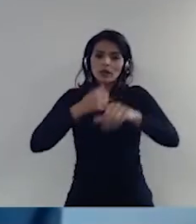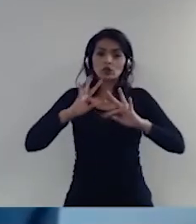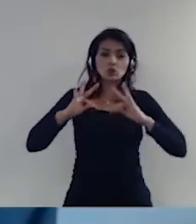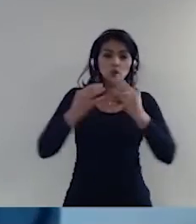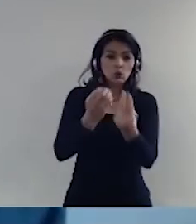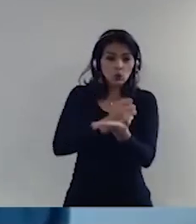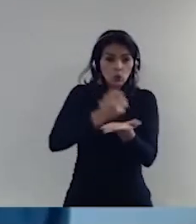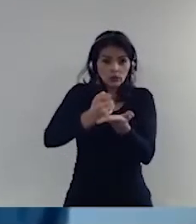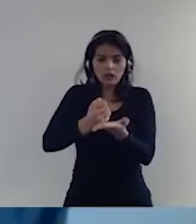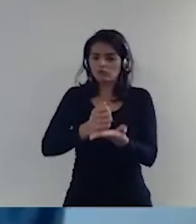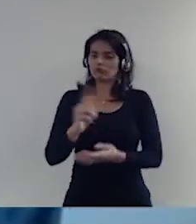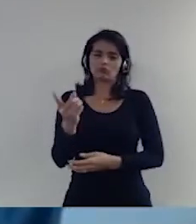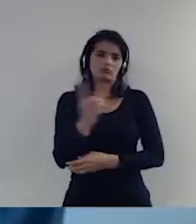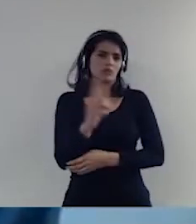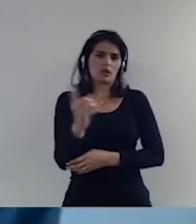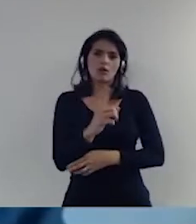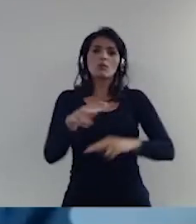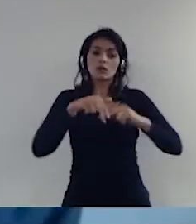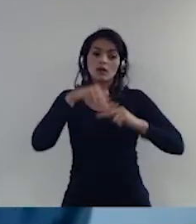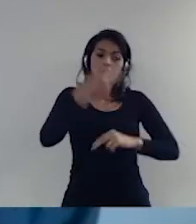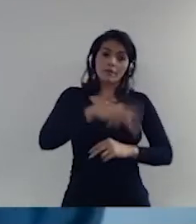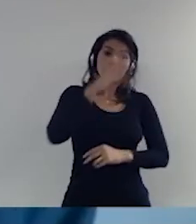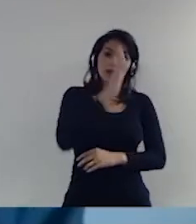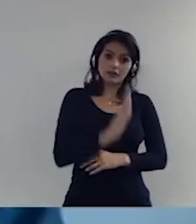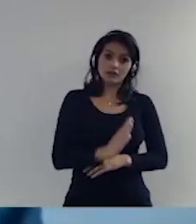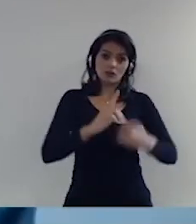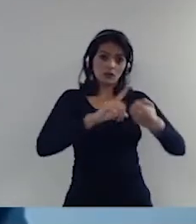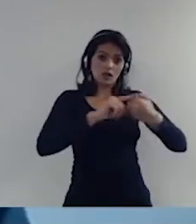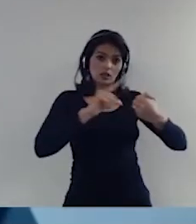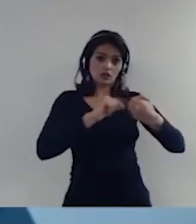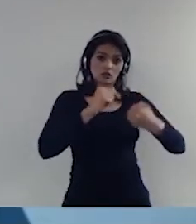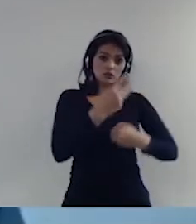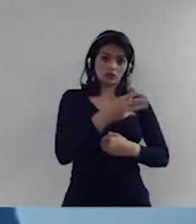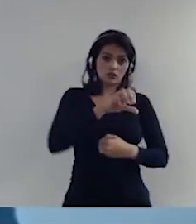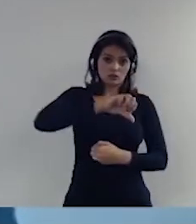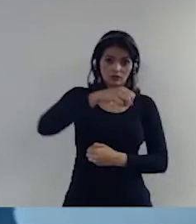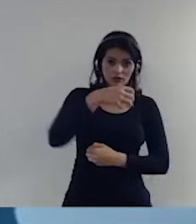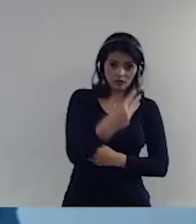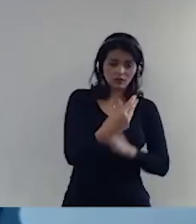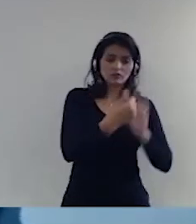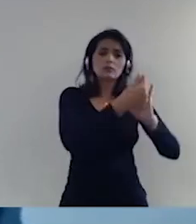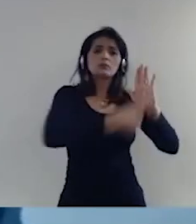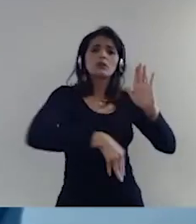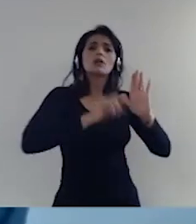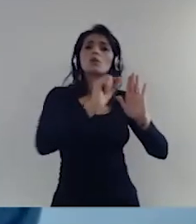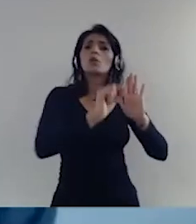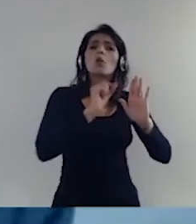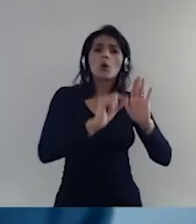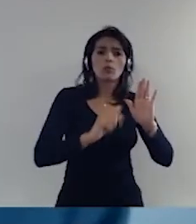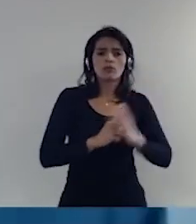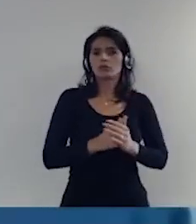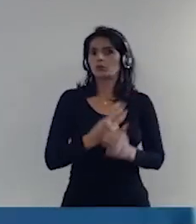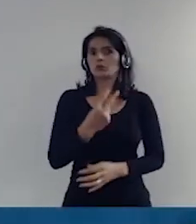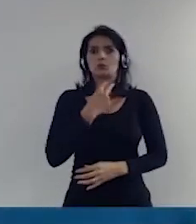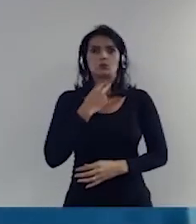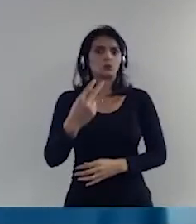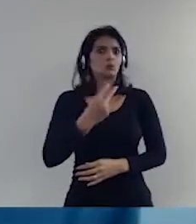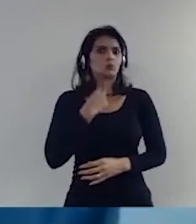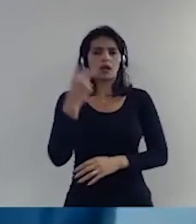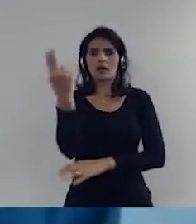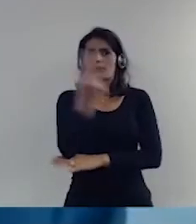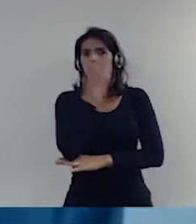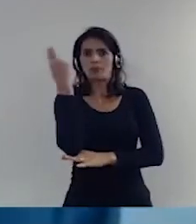caso fortuito, no caso do direito brasileiro, nos termos do artigo 393, se dá quando há uma impossibilidade objetiva